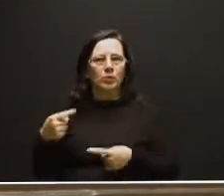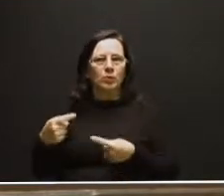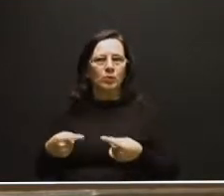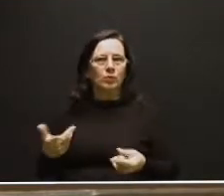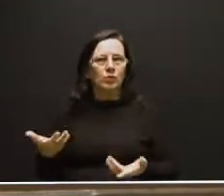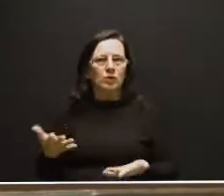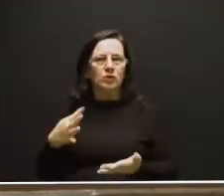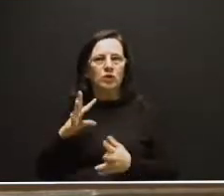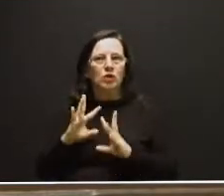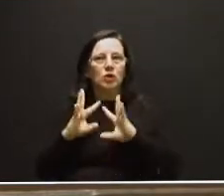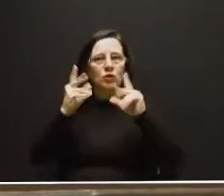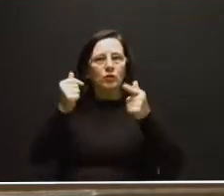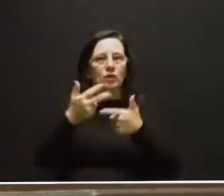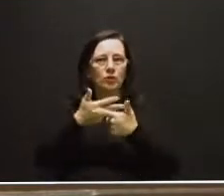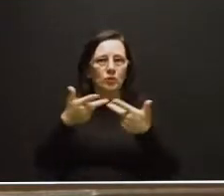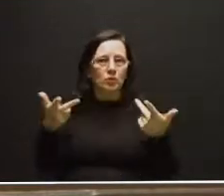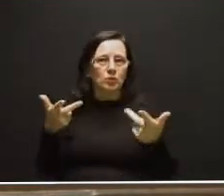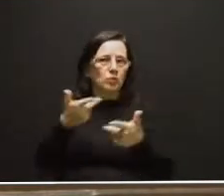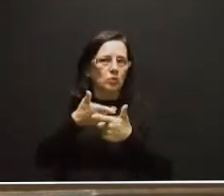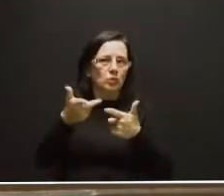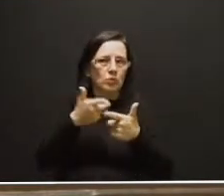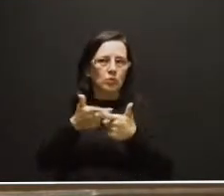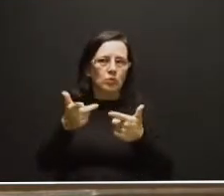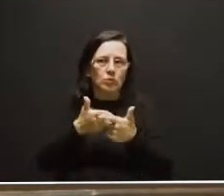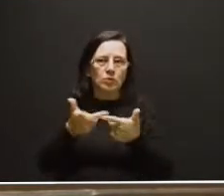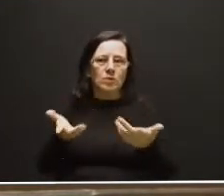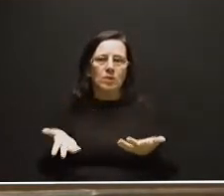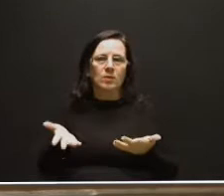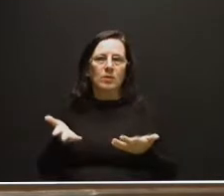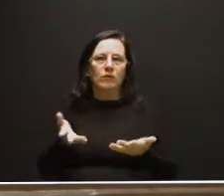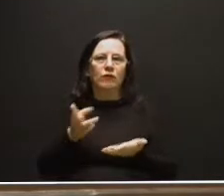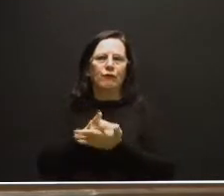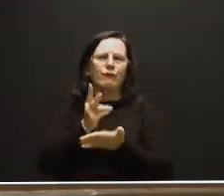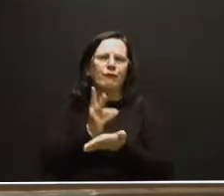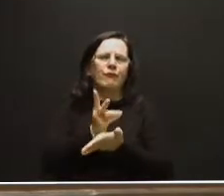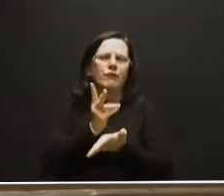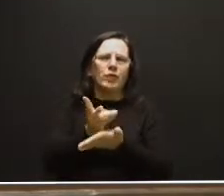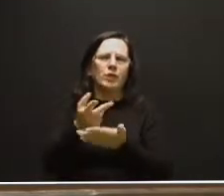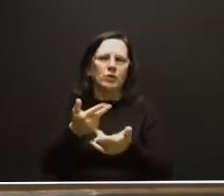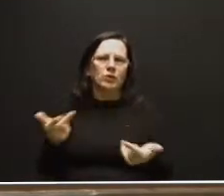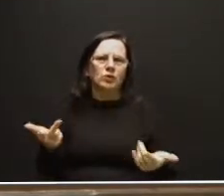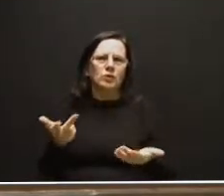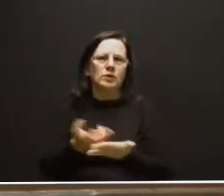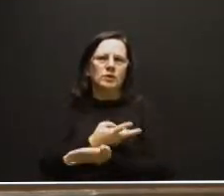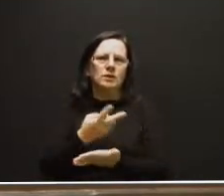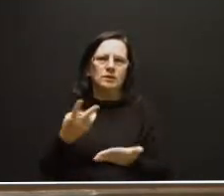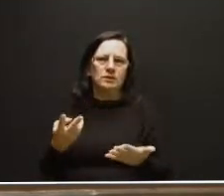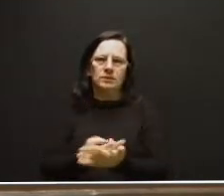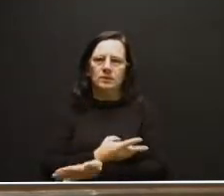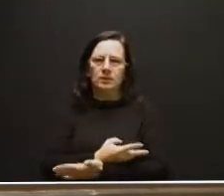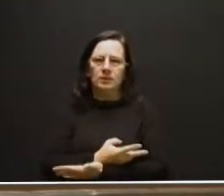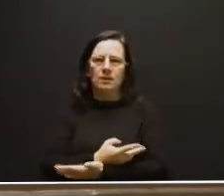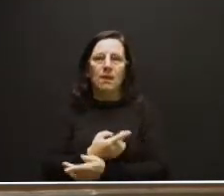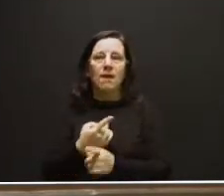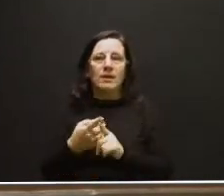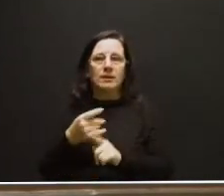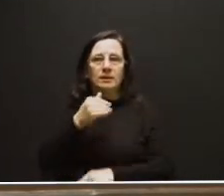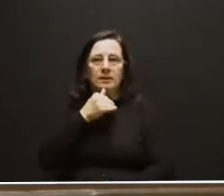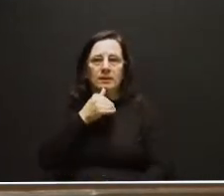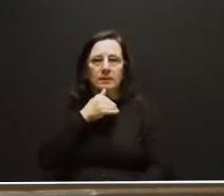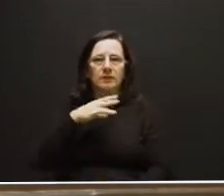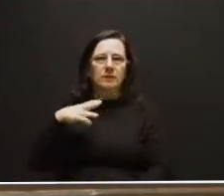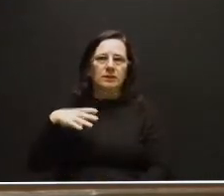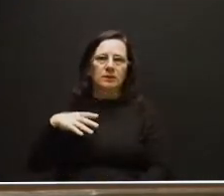de resolver as coisas no problema na raiz não ficar aplicando paliativo infelizmente cubatão está